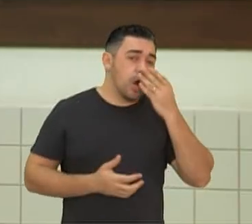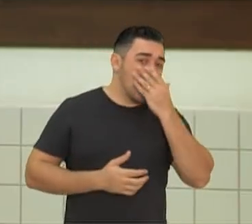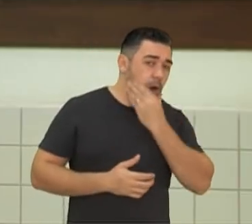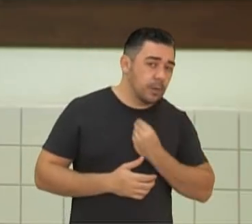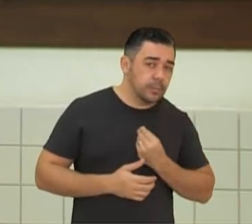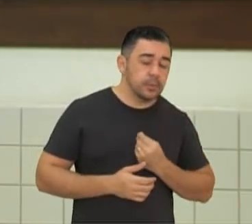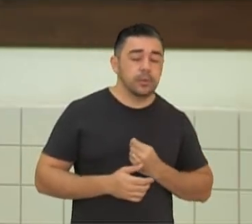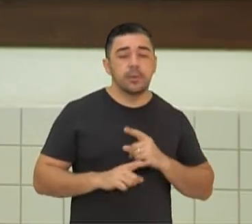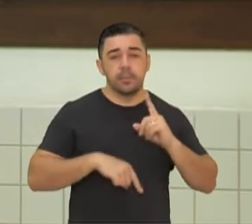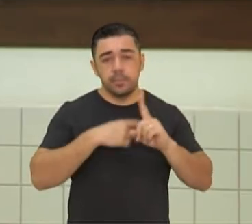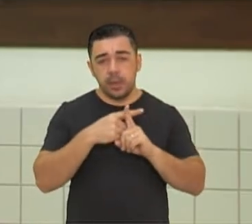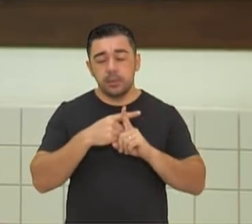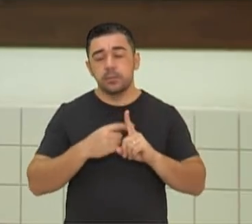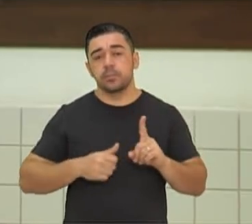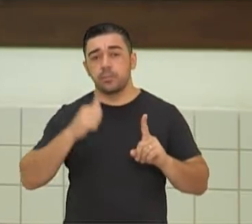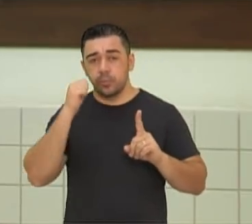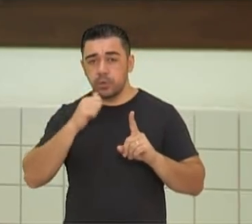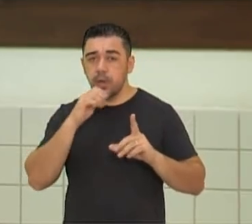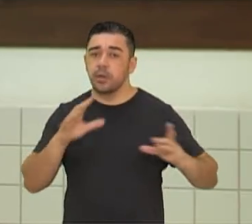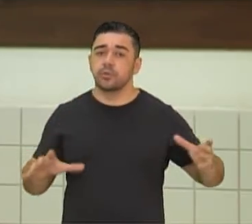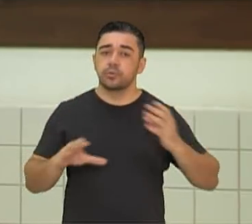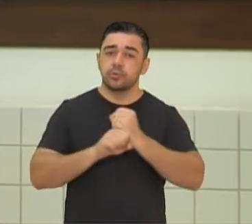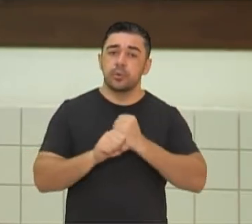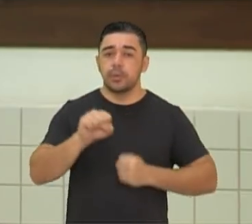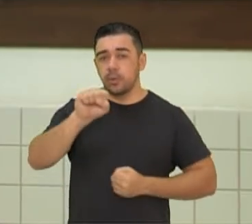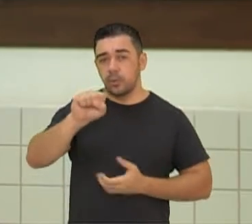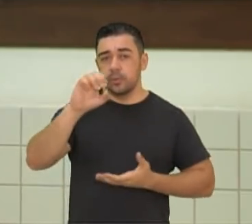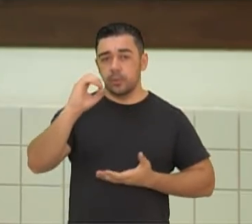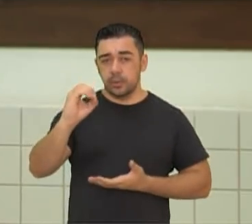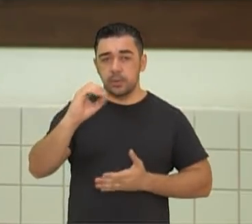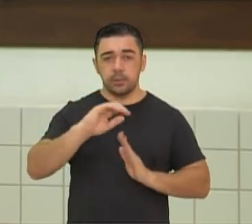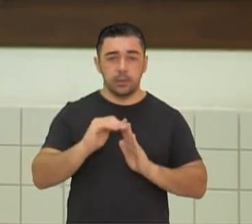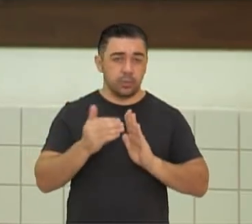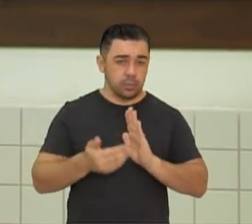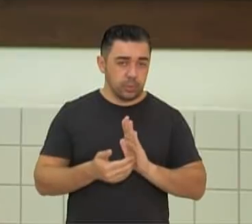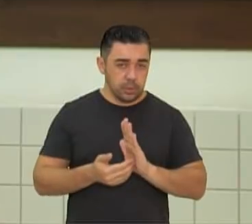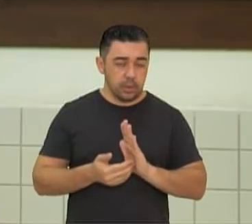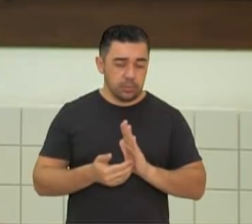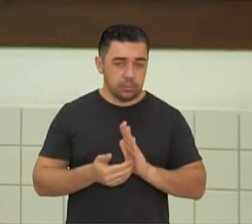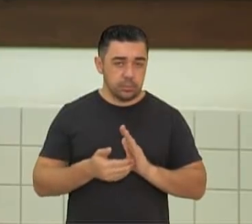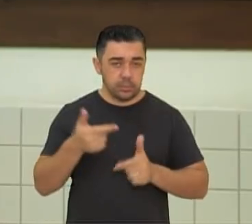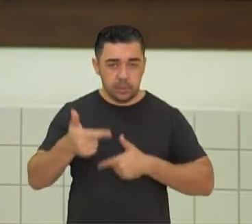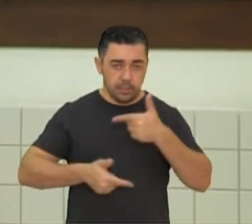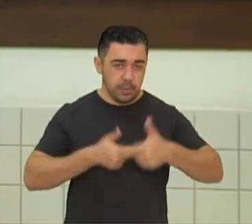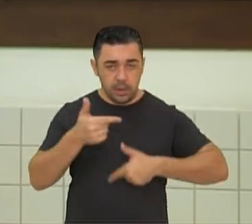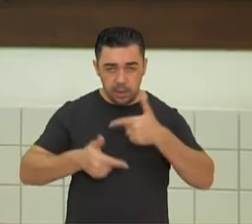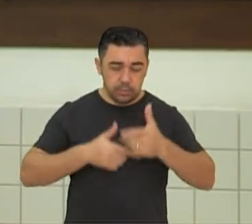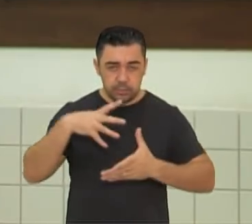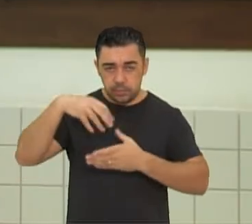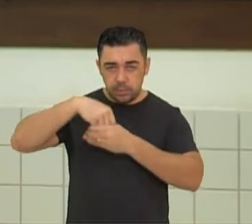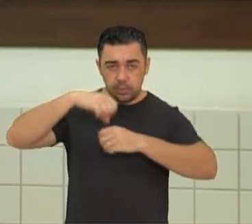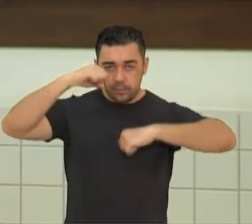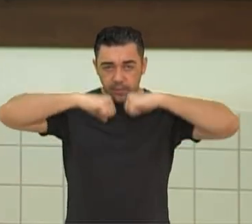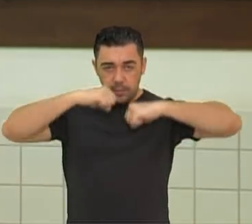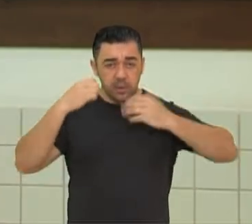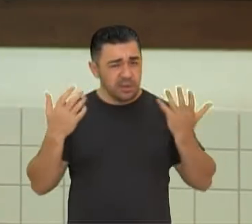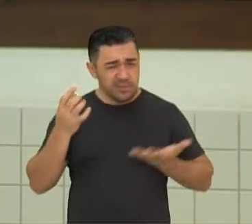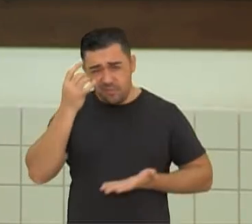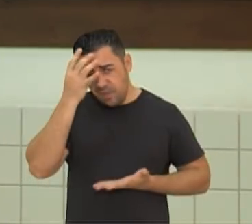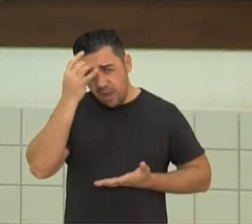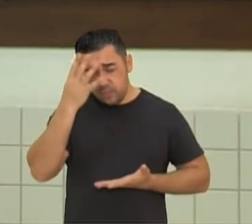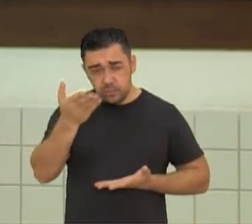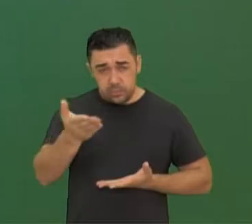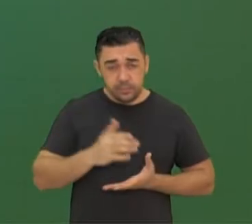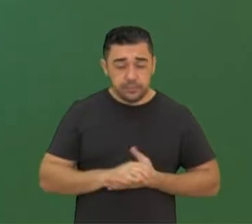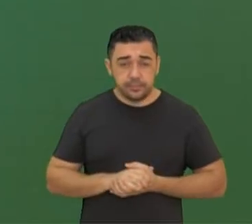você tem, mais a quantidade de mulheres que você tem, vai dar quanto? Vai dar o total de funcionários, que é 80 funcionários. Então, essa é bem fácil, olha